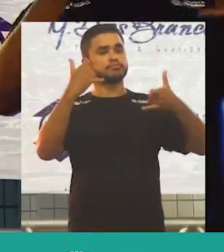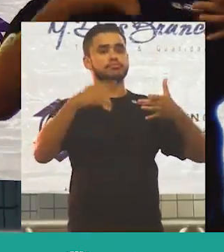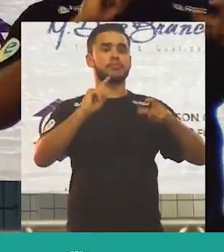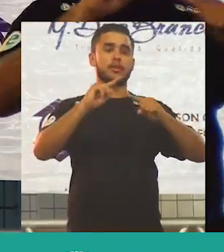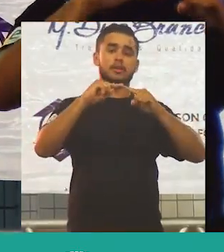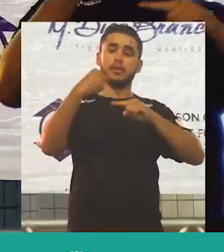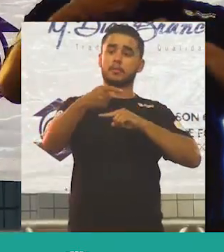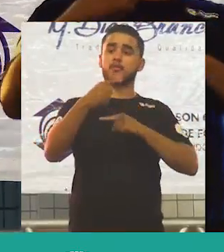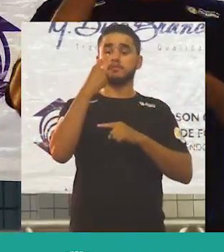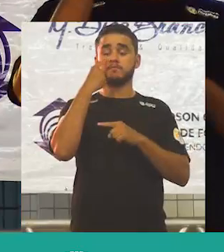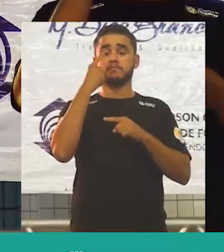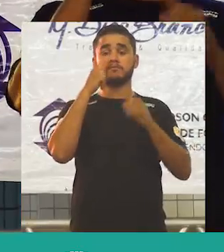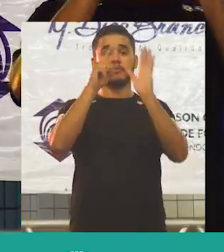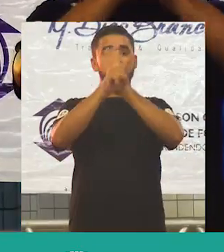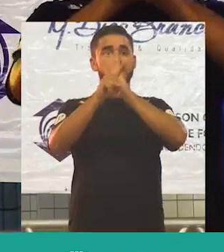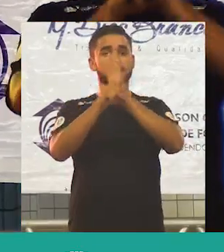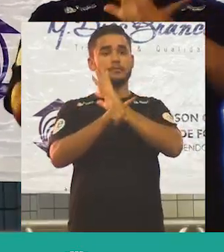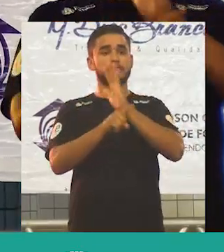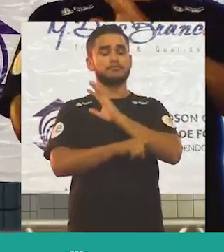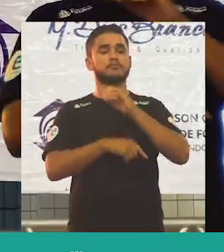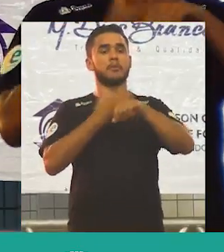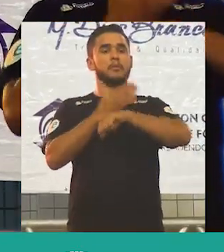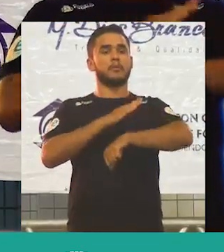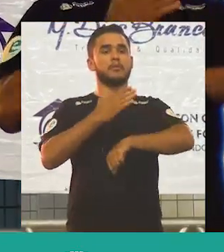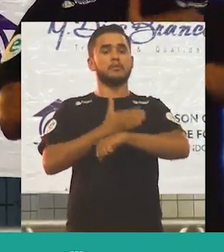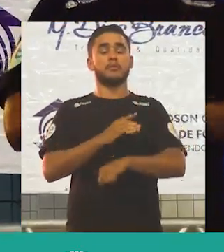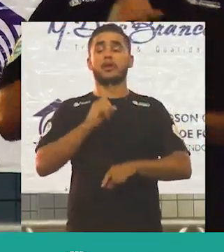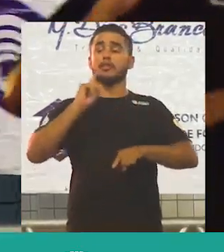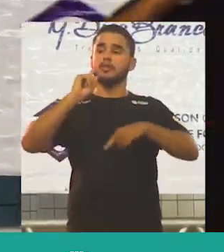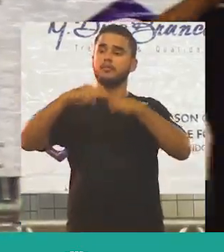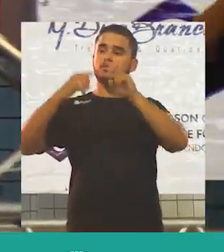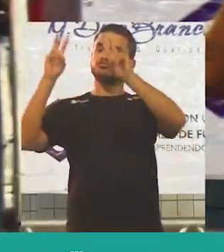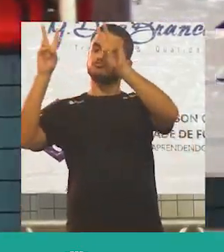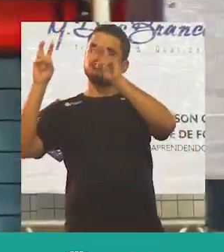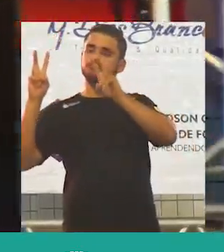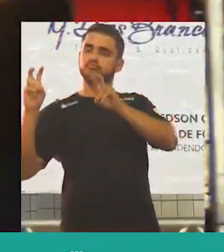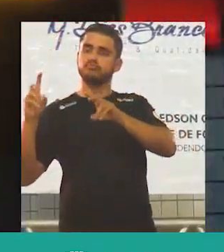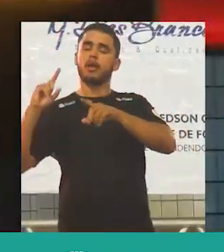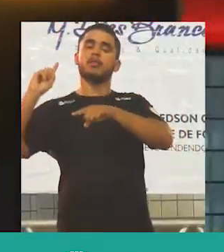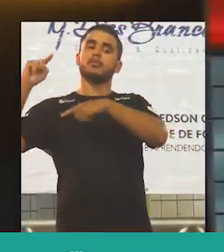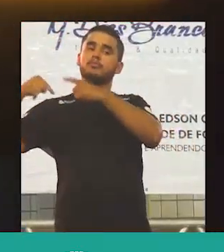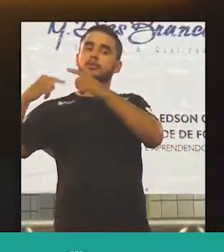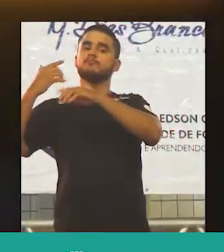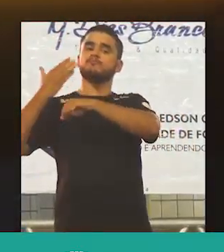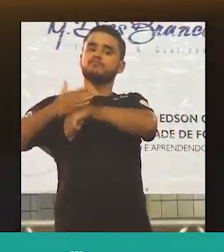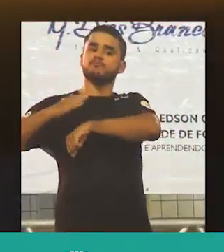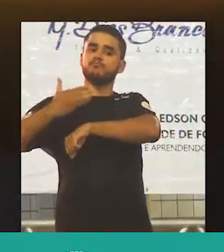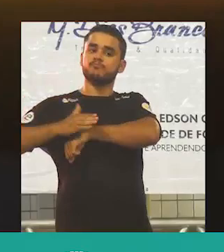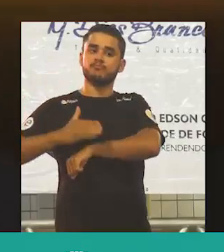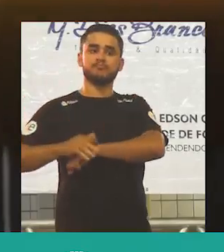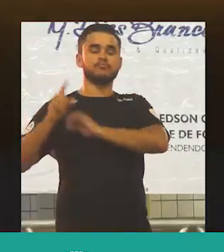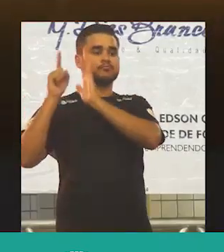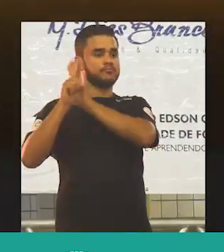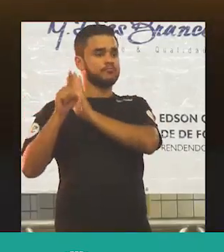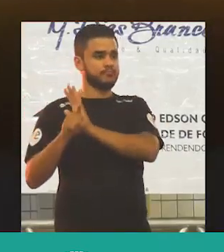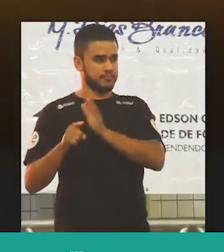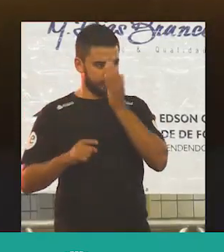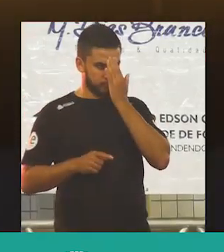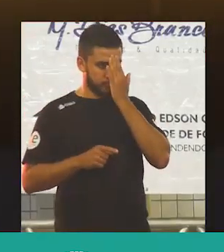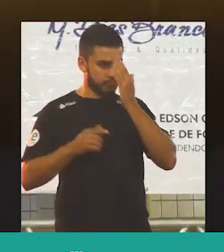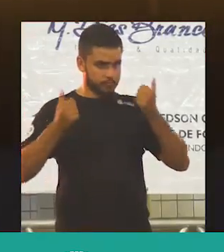a questão. Depois a gente vai para outro tema e depois para outra questão e assim por diante. Tá beleza? Bora